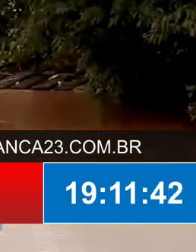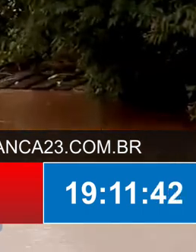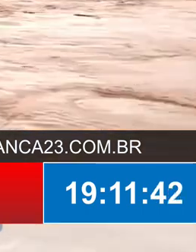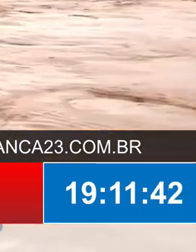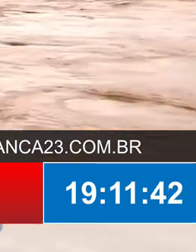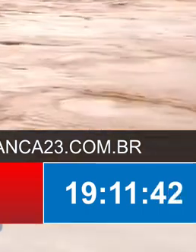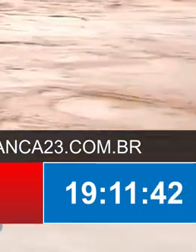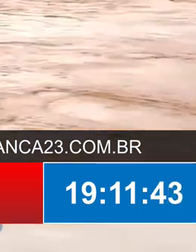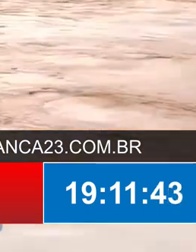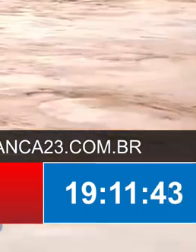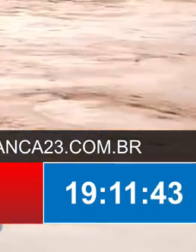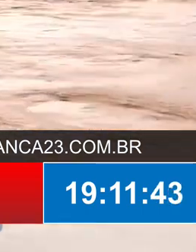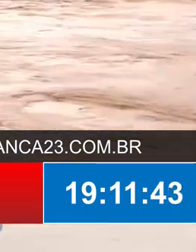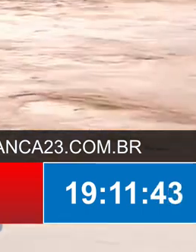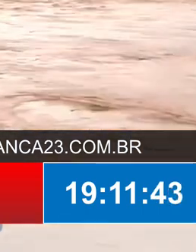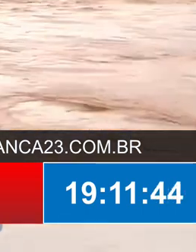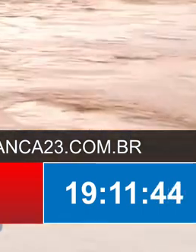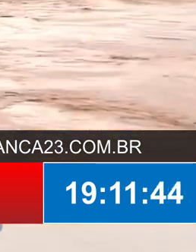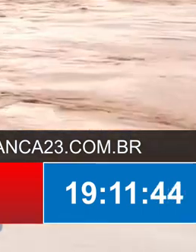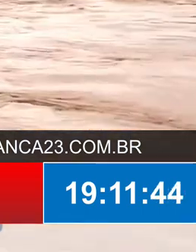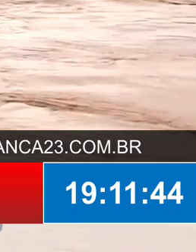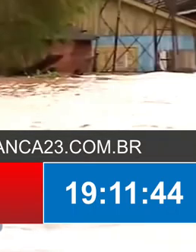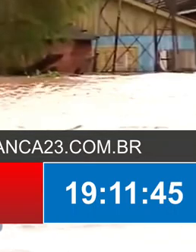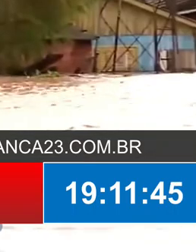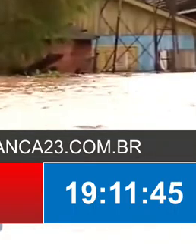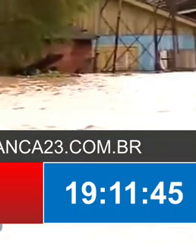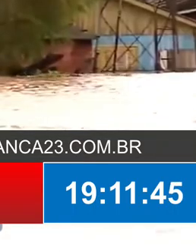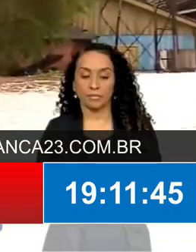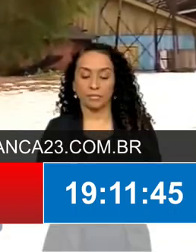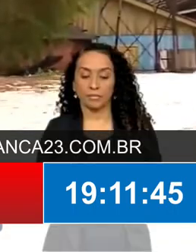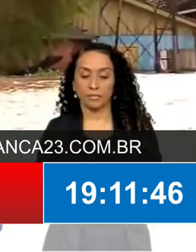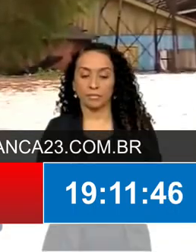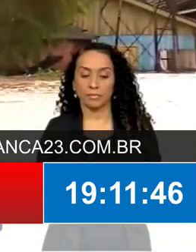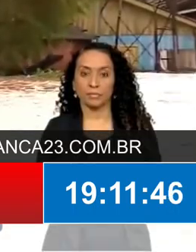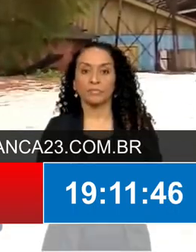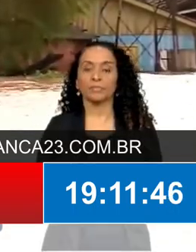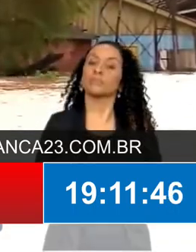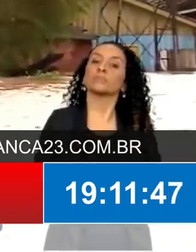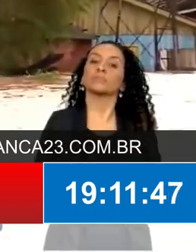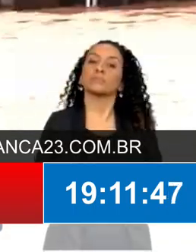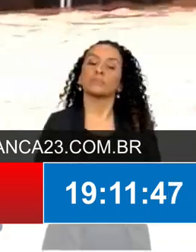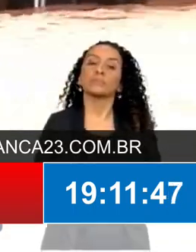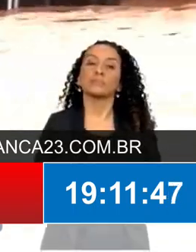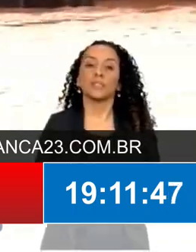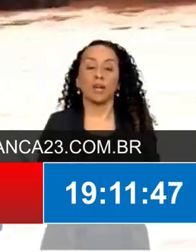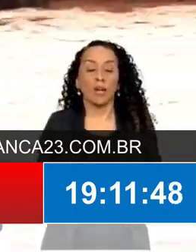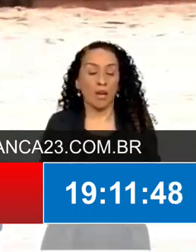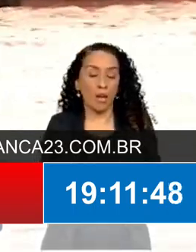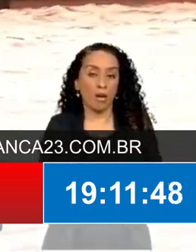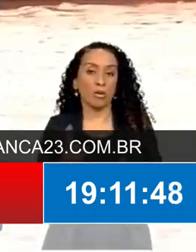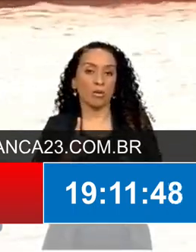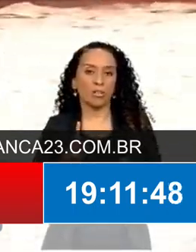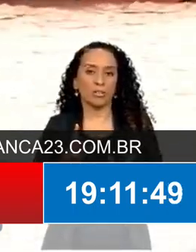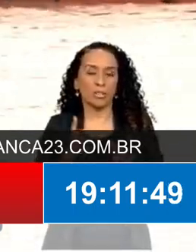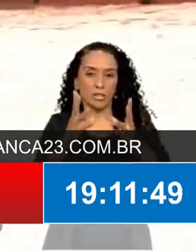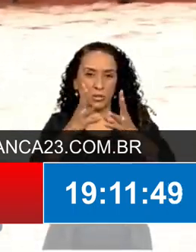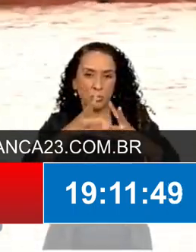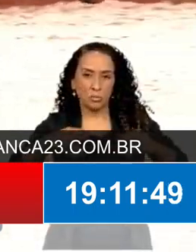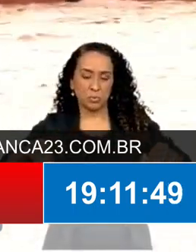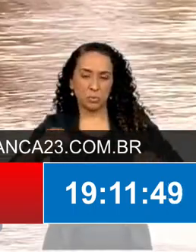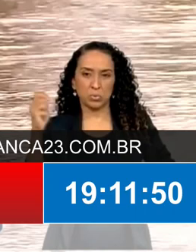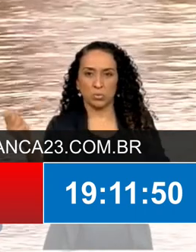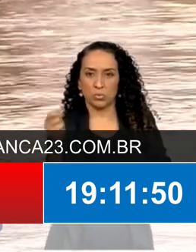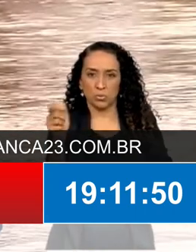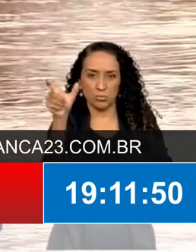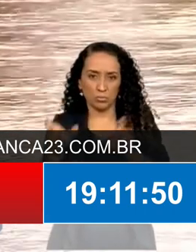milhões de brasileiros também já tinham sido impactados por chuvas e secas prolongadas. Agora, a tragédia dos